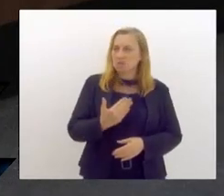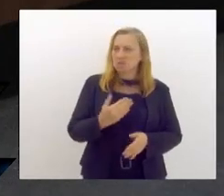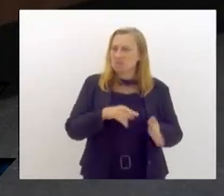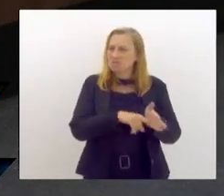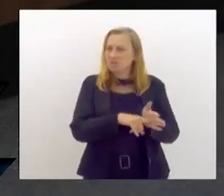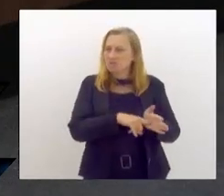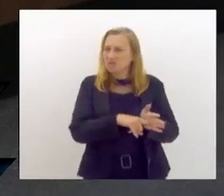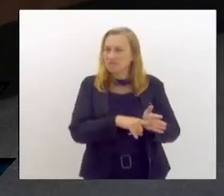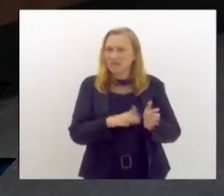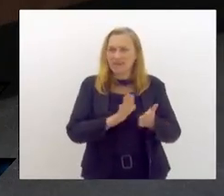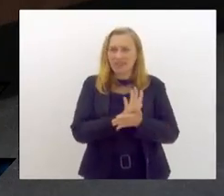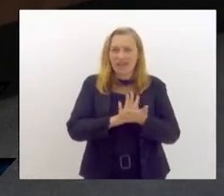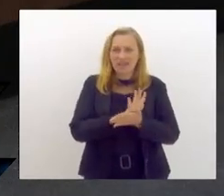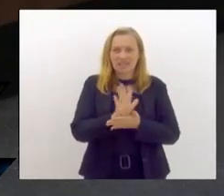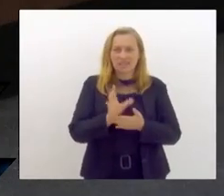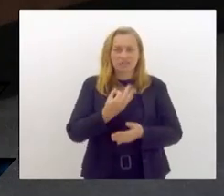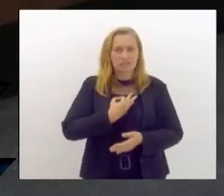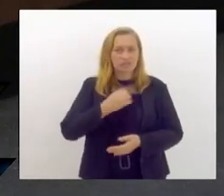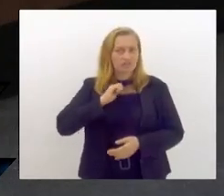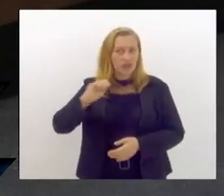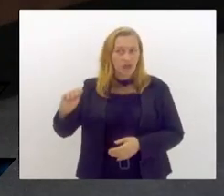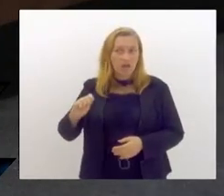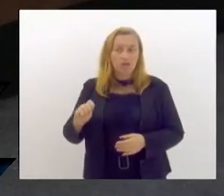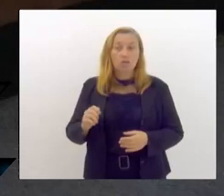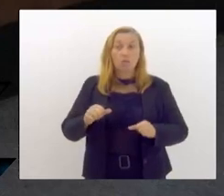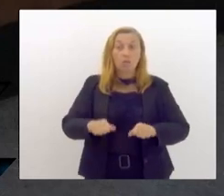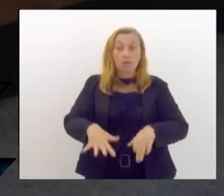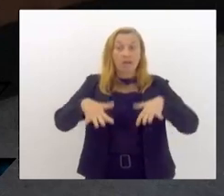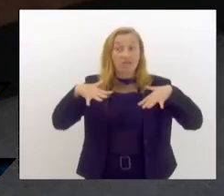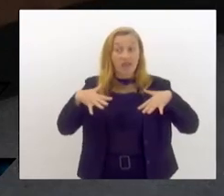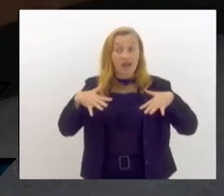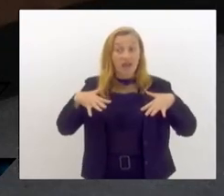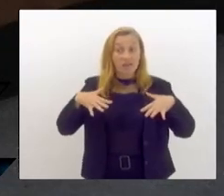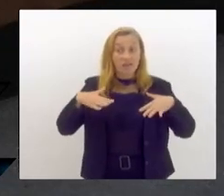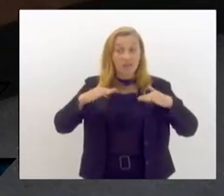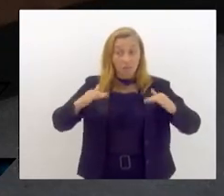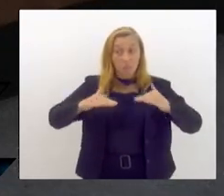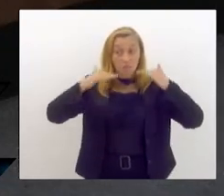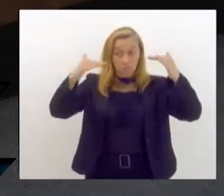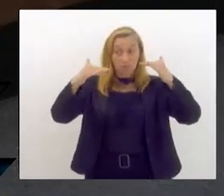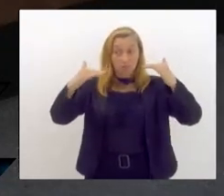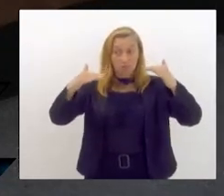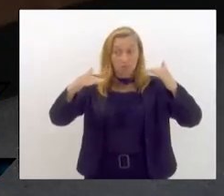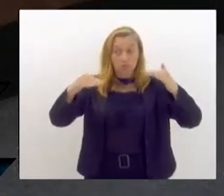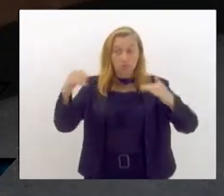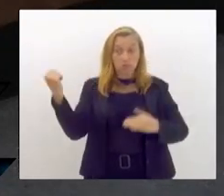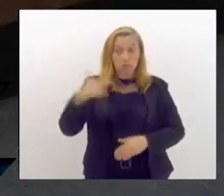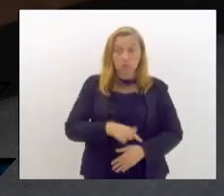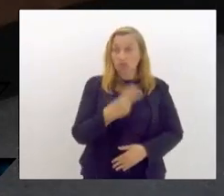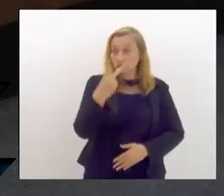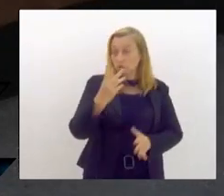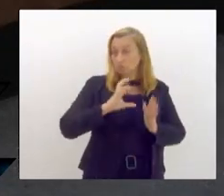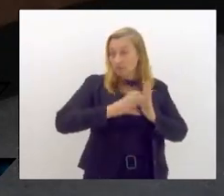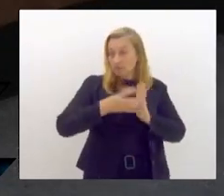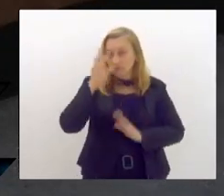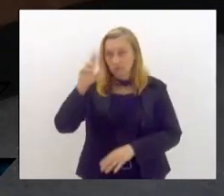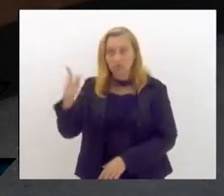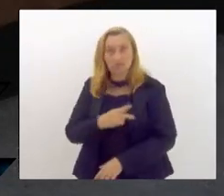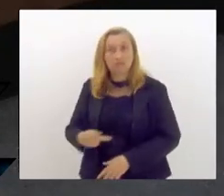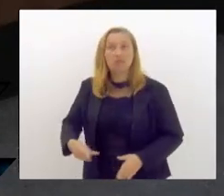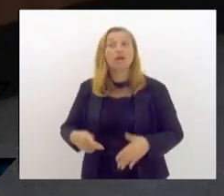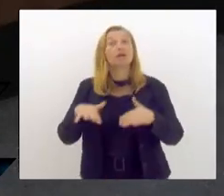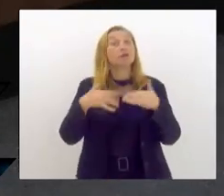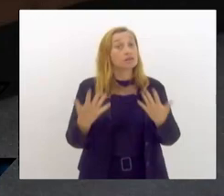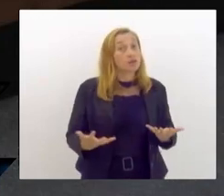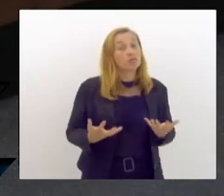verificação de quórum e medalha, o plenário é maior do que 2 partidos, senhor presidente. Então, eu